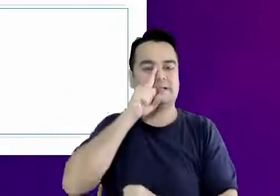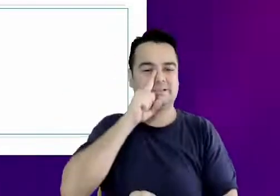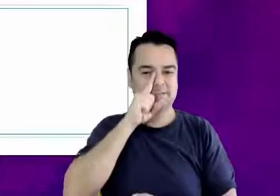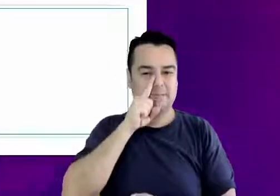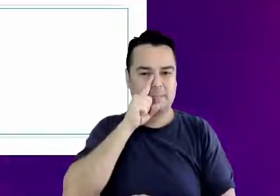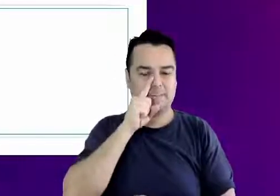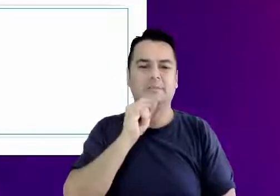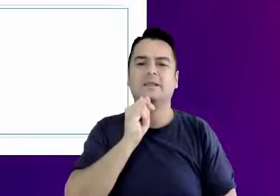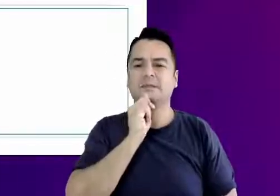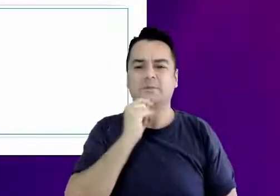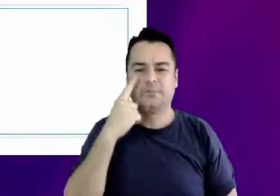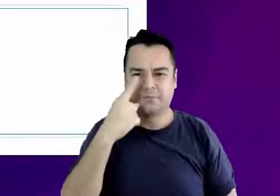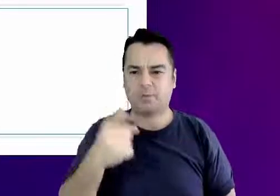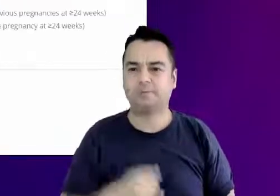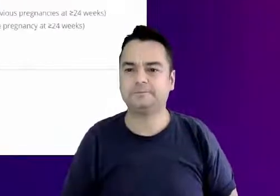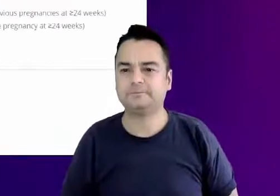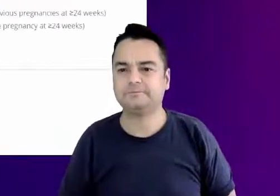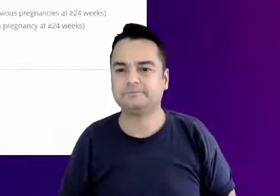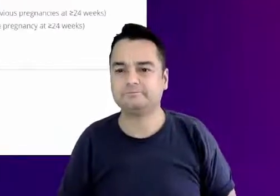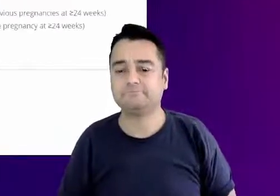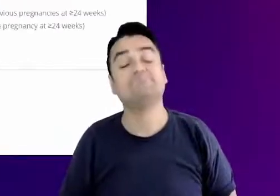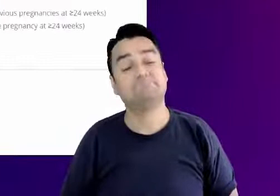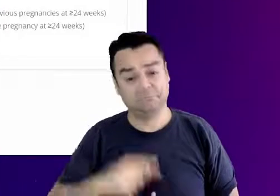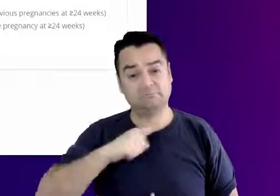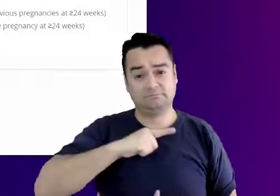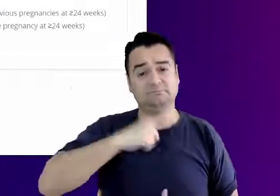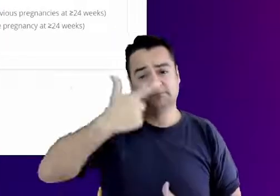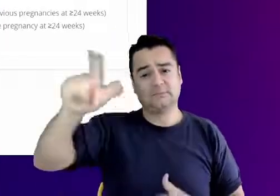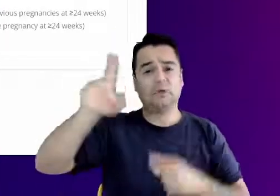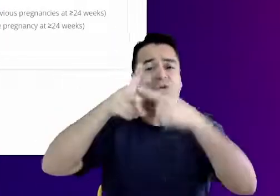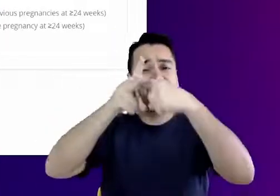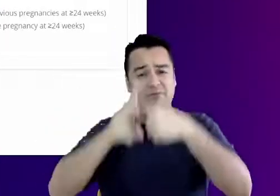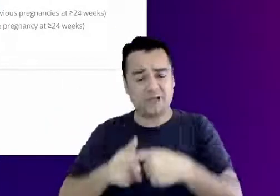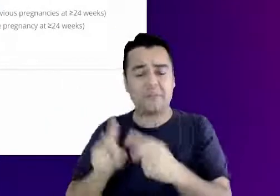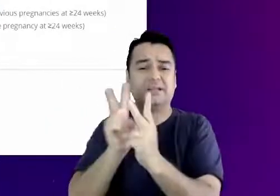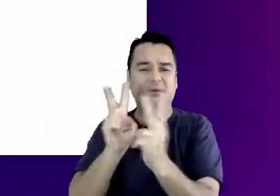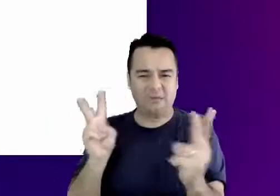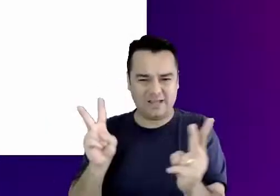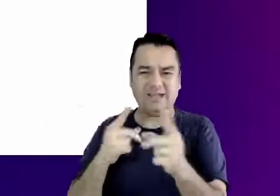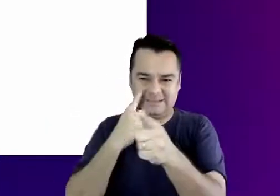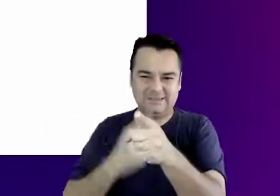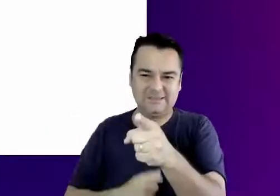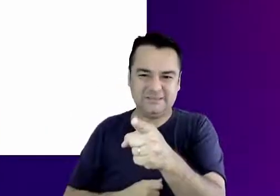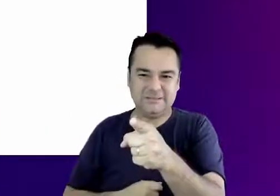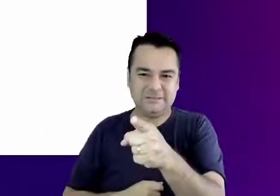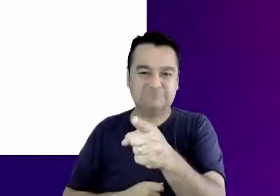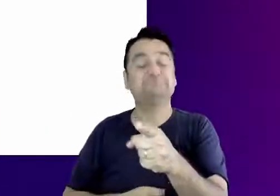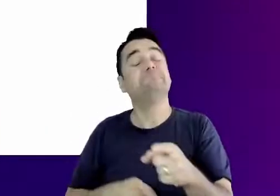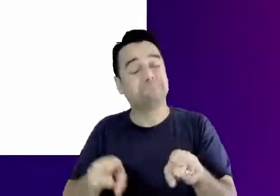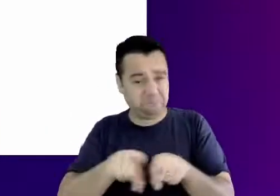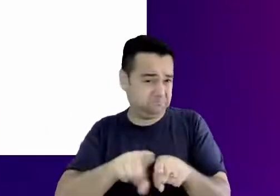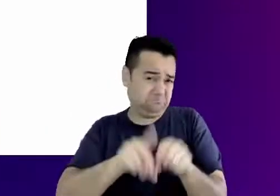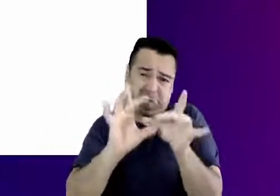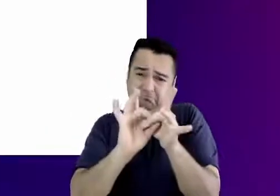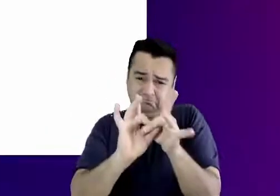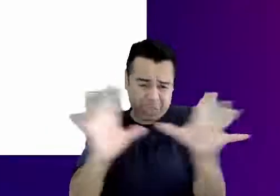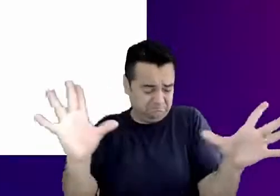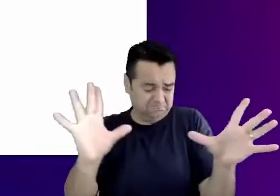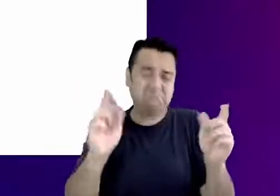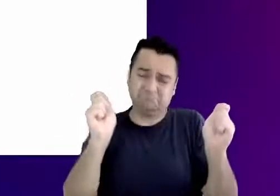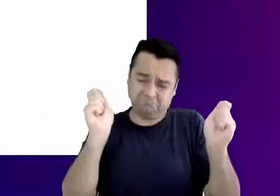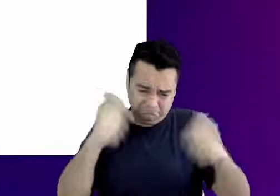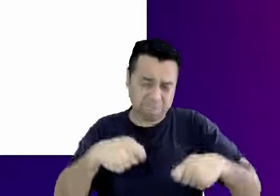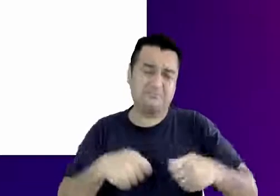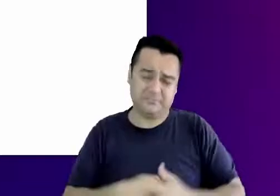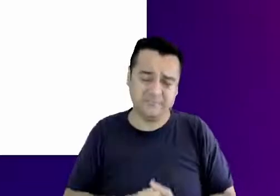o Viewpoints, mas também existe a ferramenta online da Phytometrics Foundation. Isso também é disponível, inclusive,